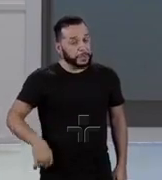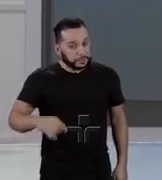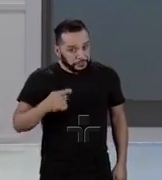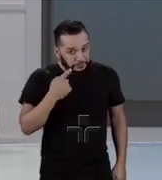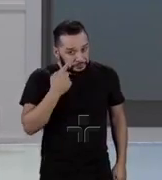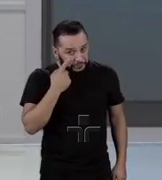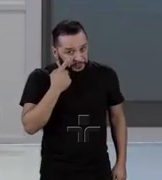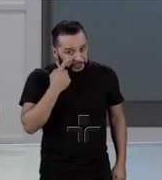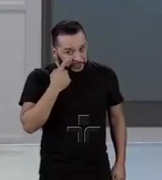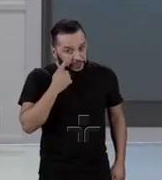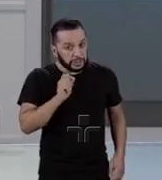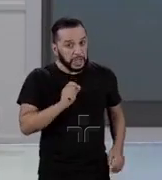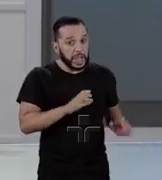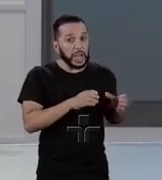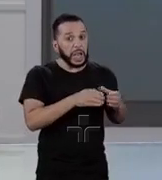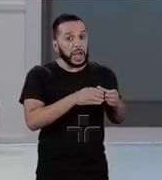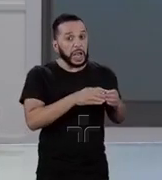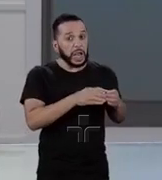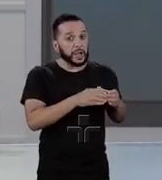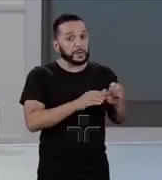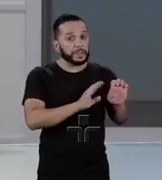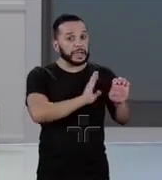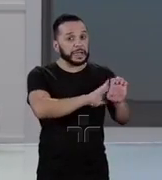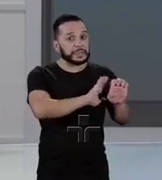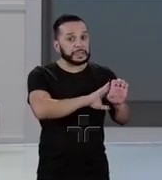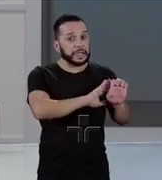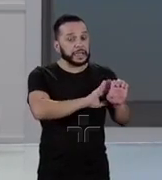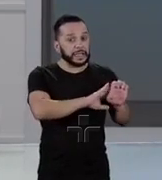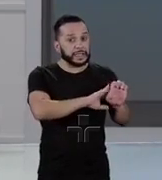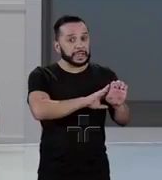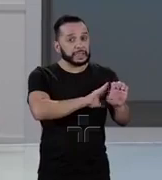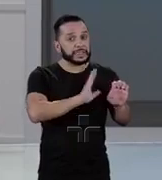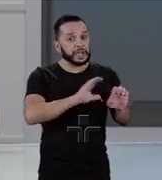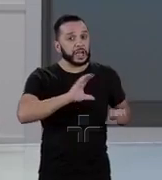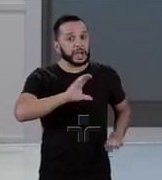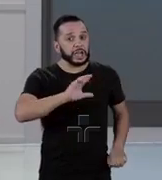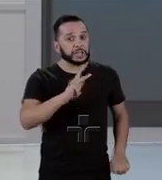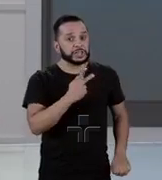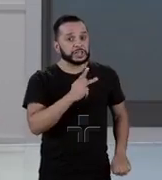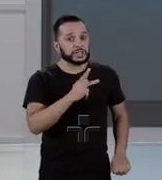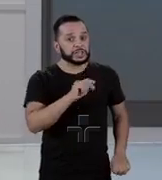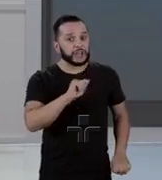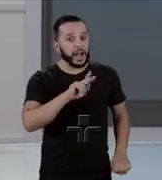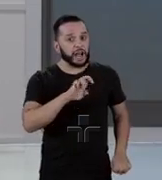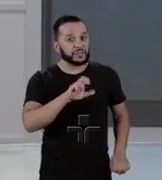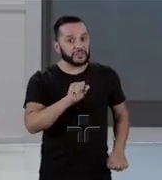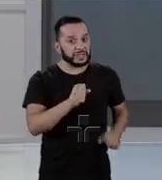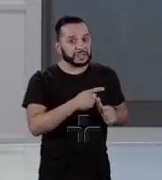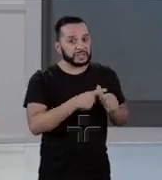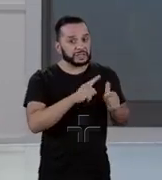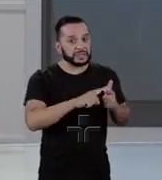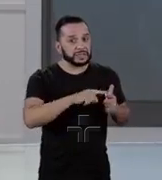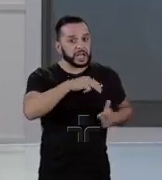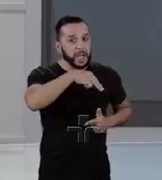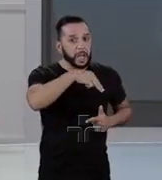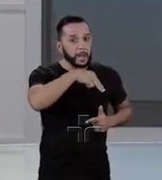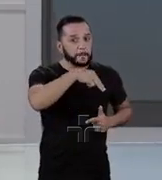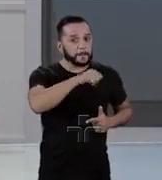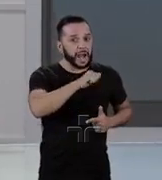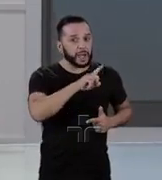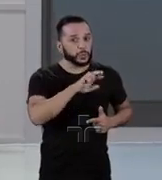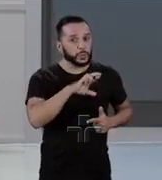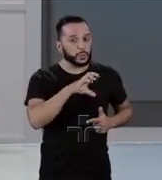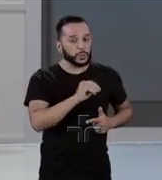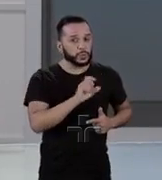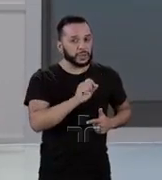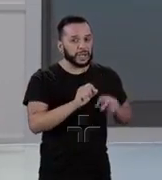populista de esquerda no poder, como o Chávez e depois o Maduro, que destruíram a Venezuela completamente e que, infelizmente, tiveram a chance de